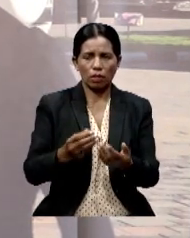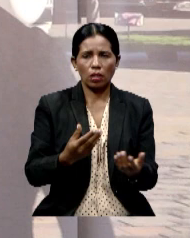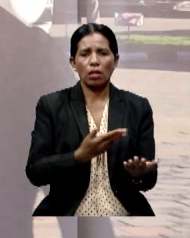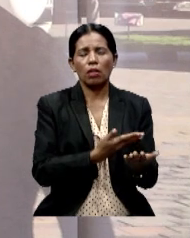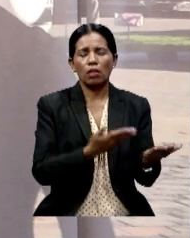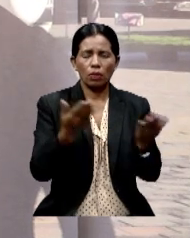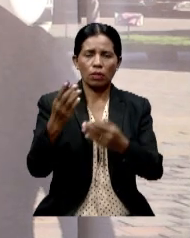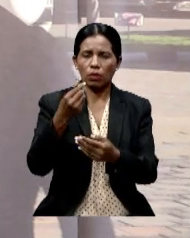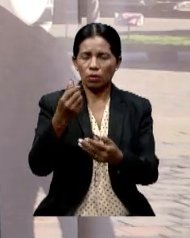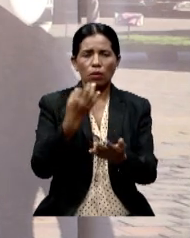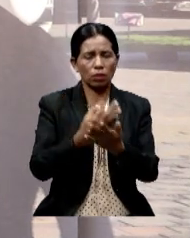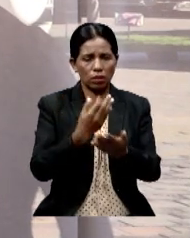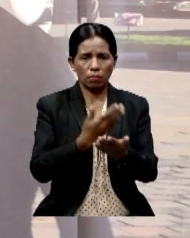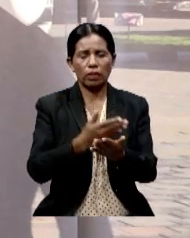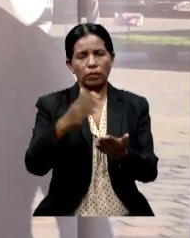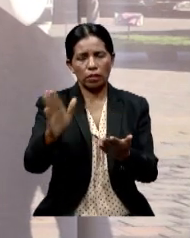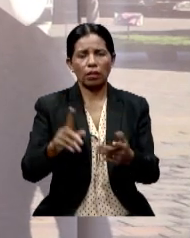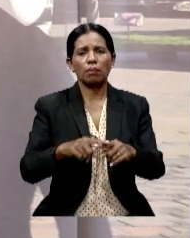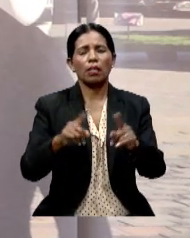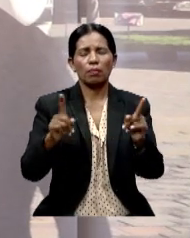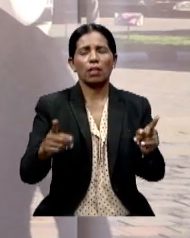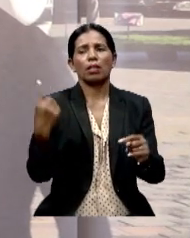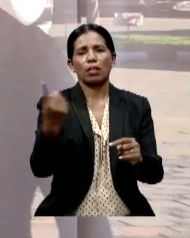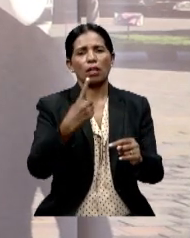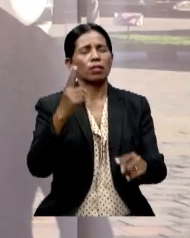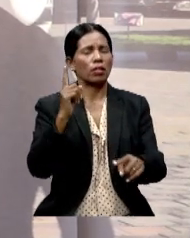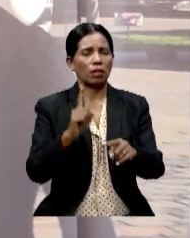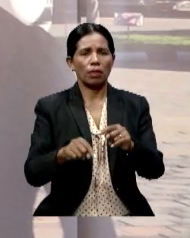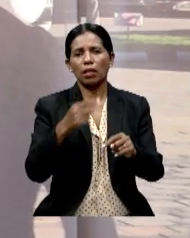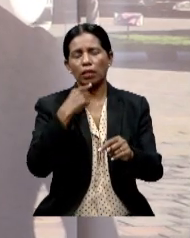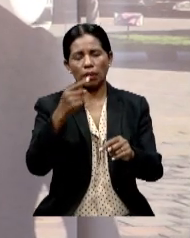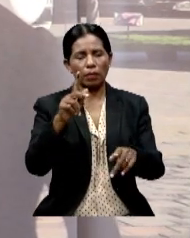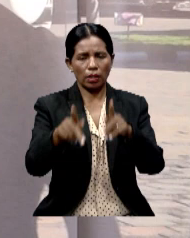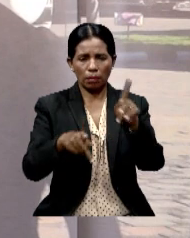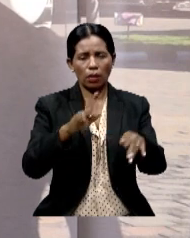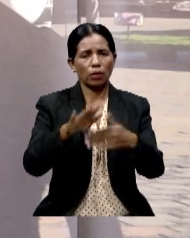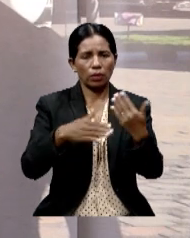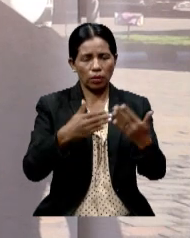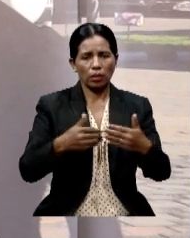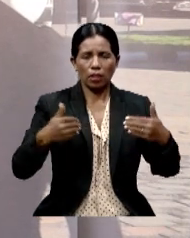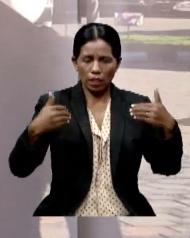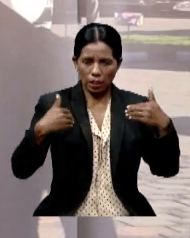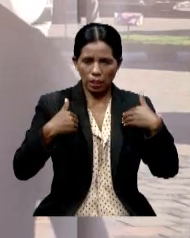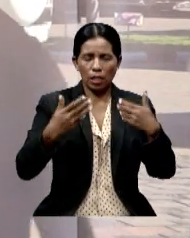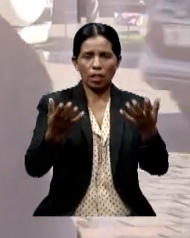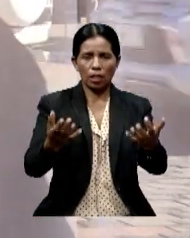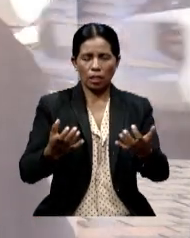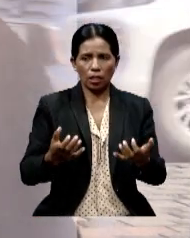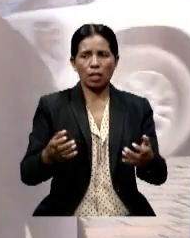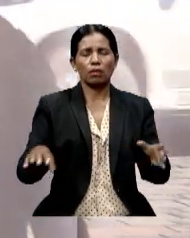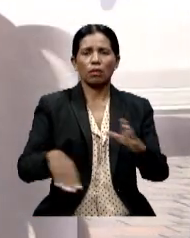fahe mas depois na fatin level convence povo tamba povo e expectativa ida tu sai